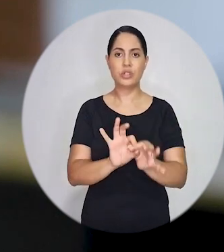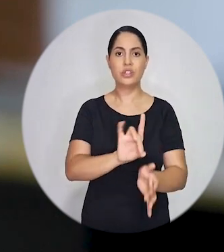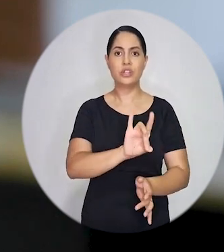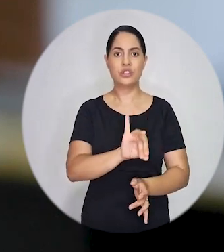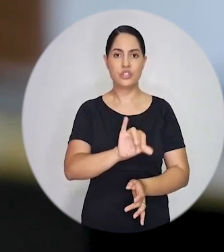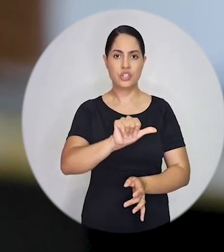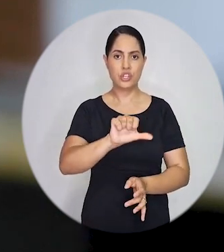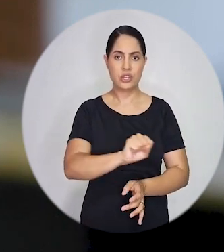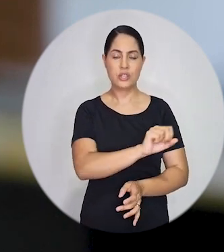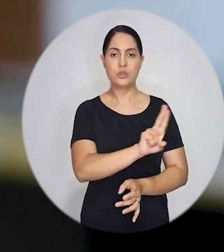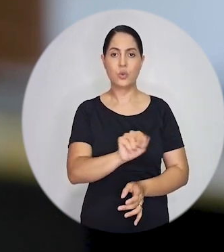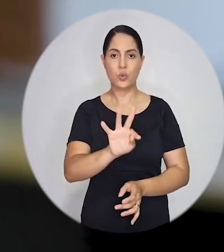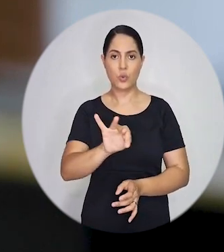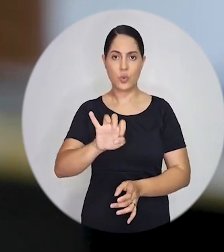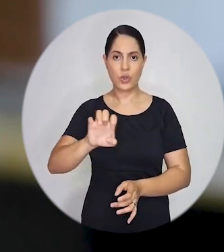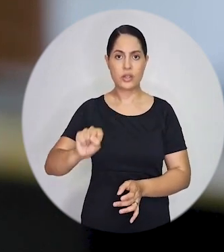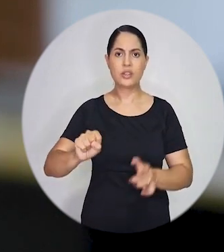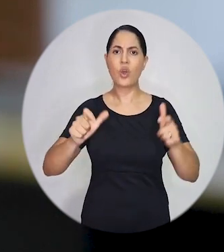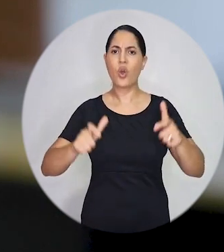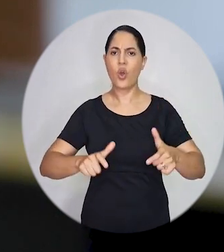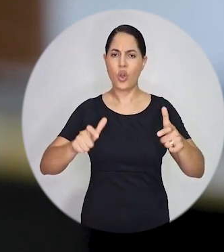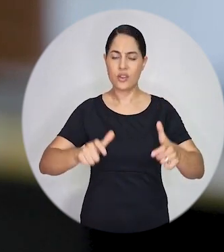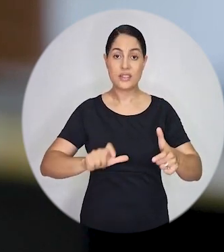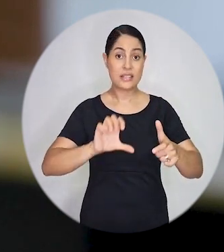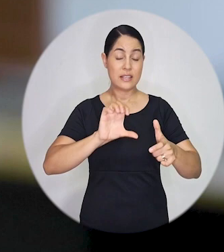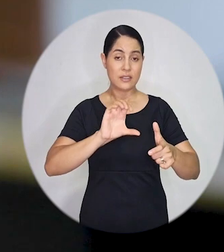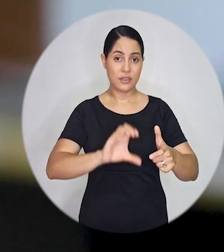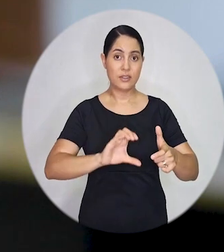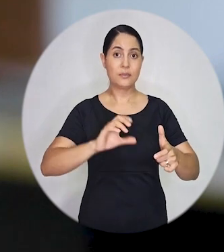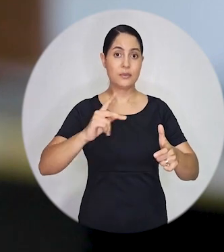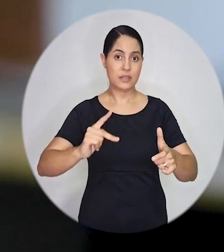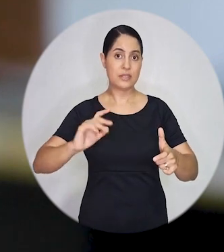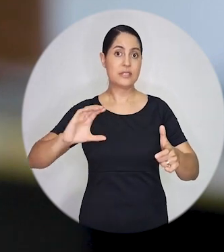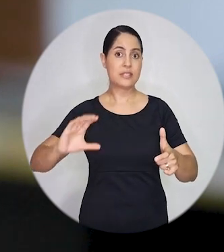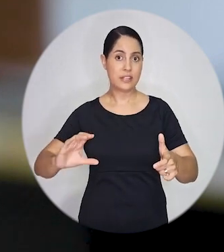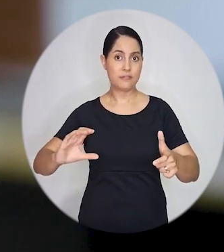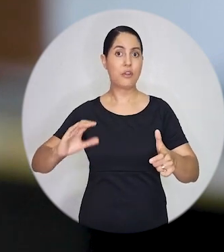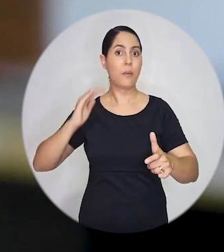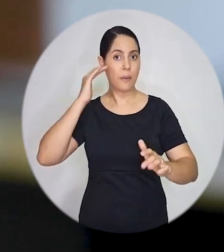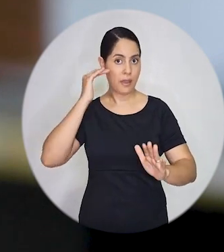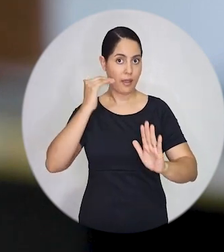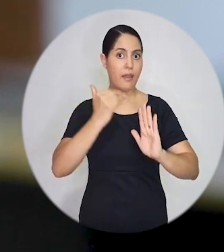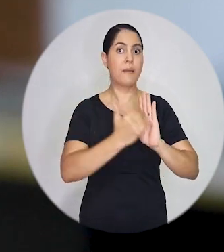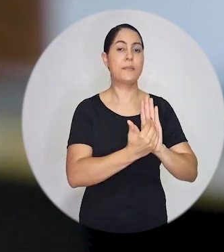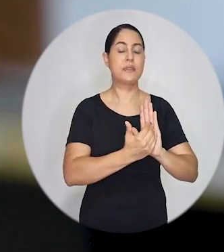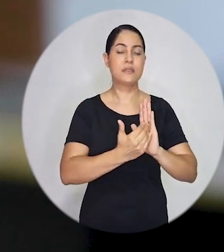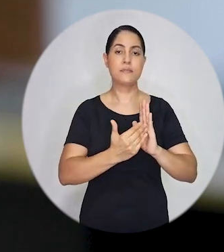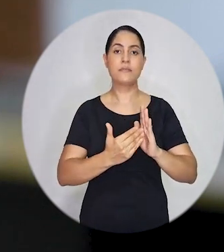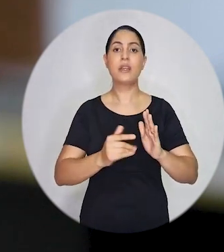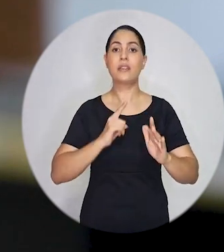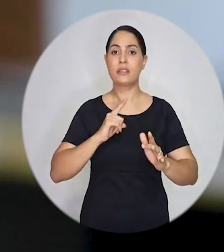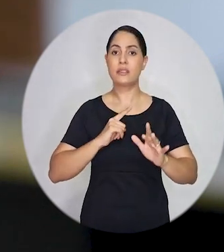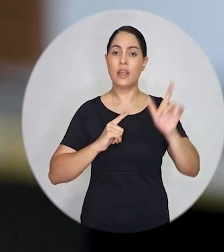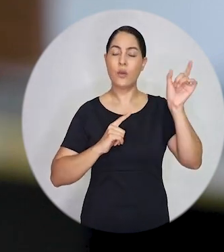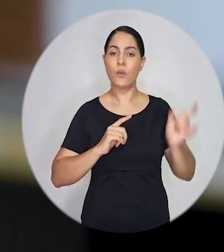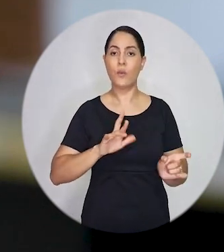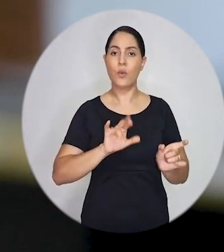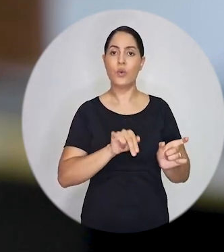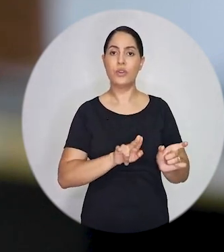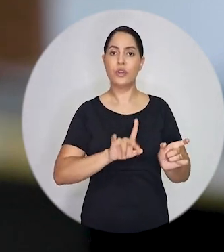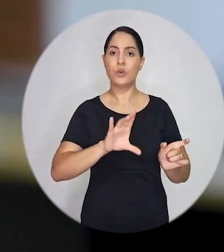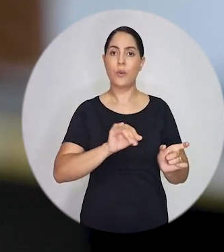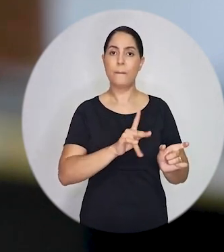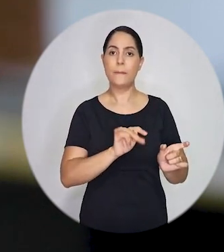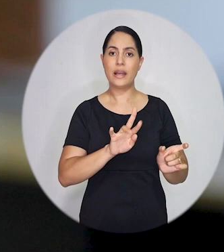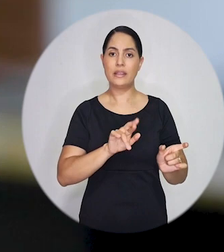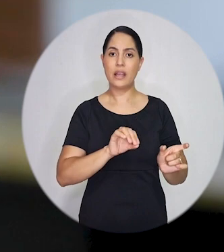dias úteis, conforme o Código de Processo Civil. A atualização proposta pelo representante da advocacia no CNJ, Rodrigo Badaró,